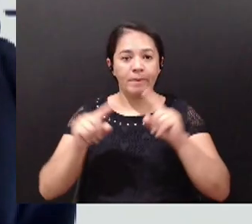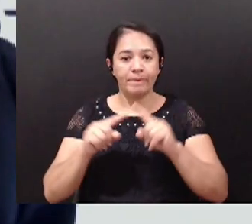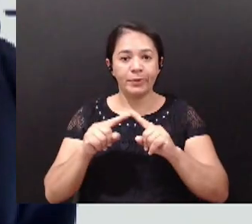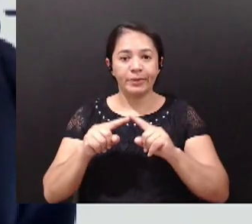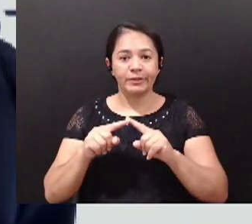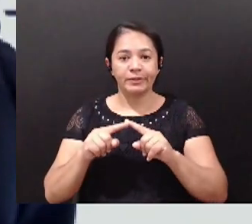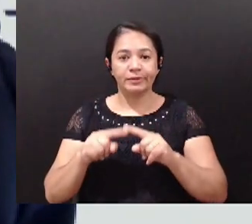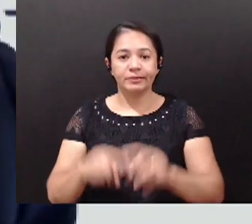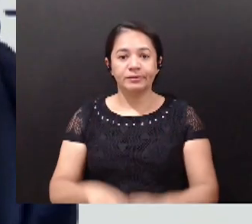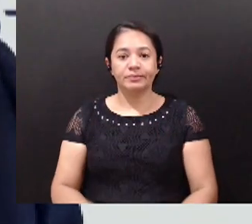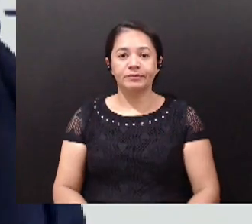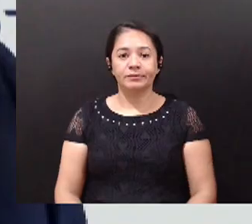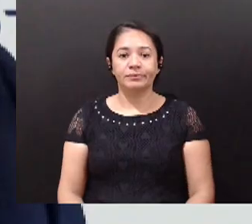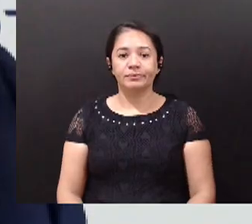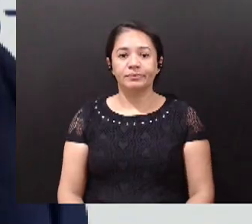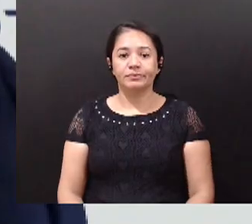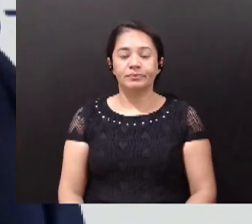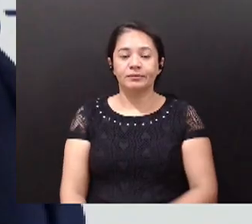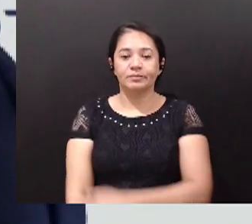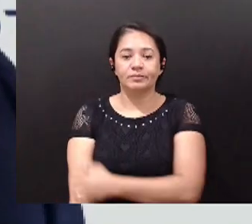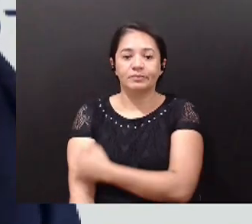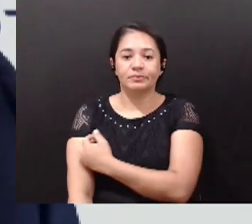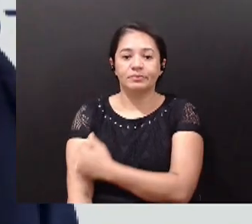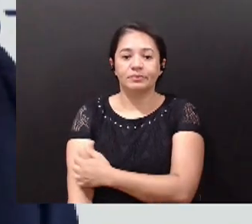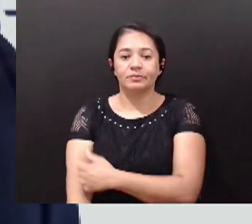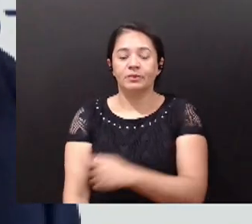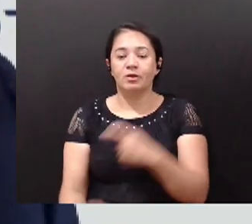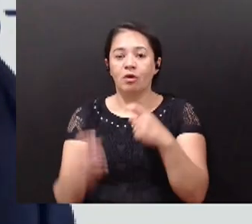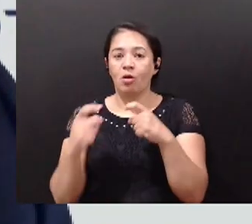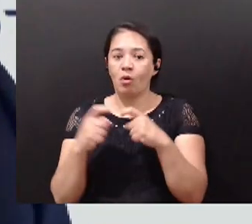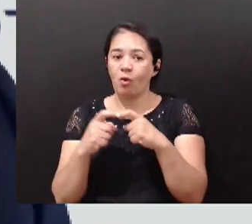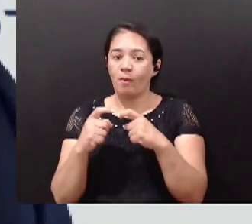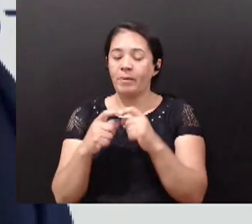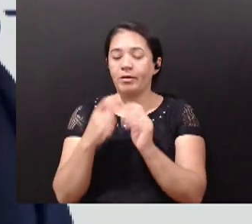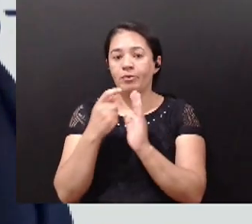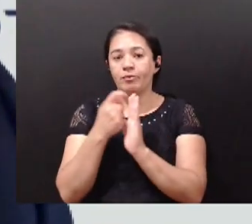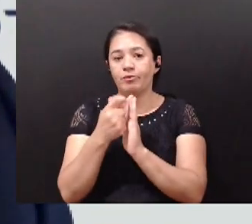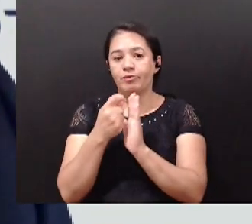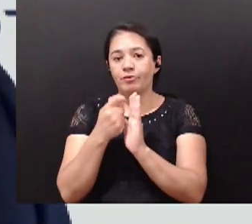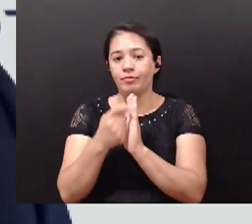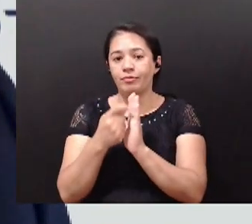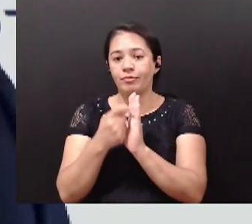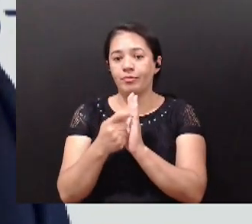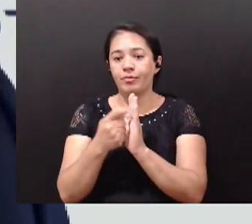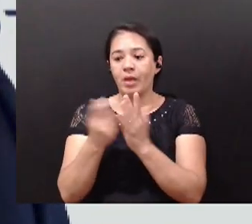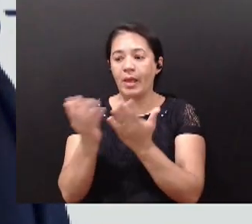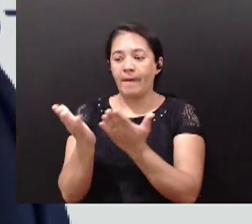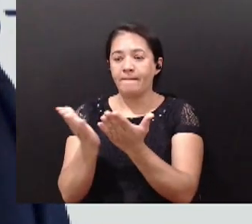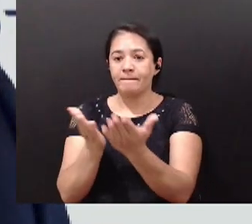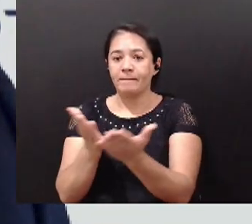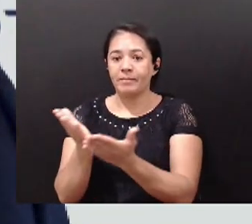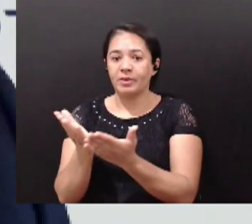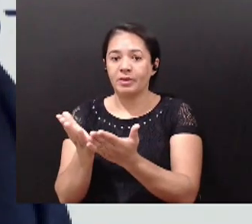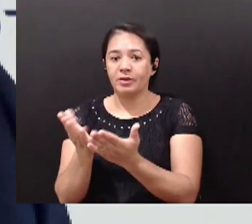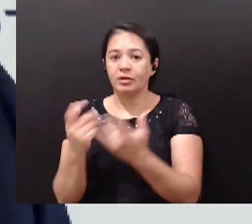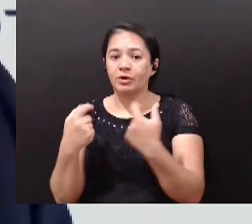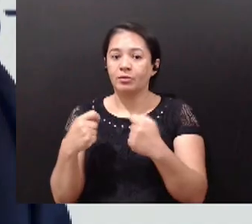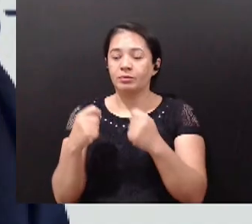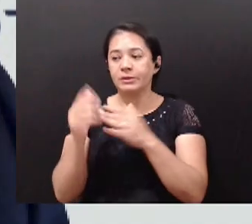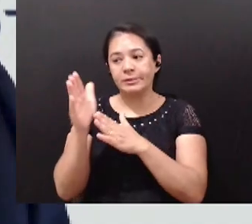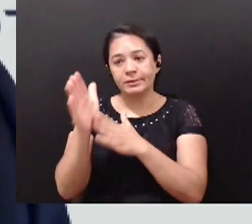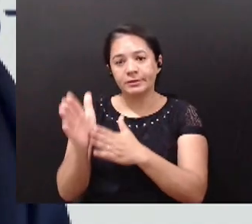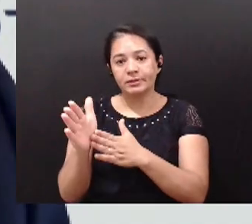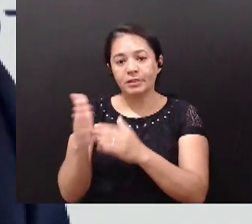assim, em tese, o que o médico prescreve como tratamento é o que deve ser seguido e ele está baseado em